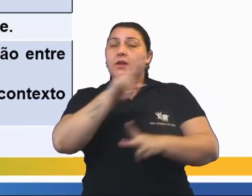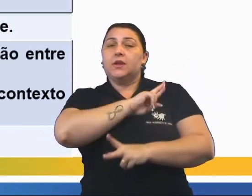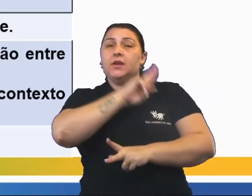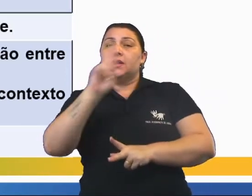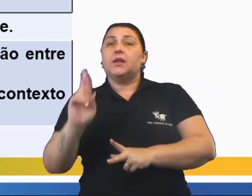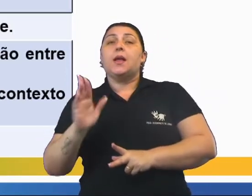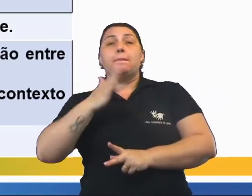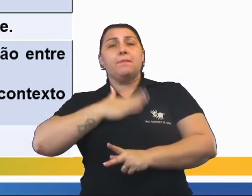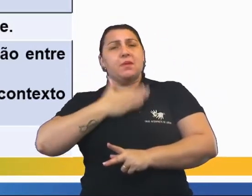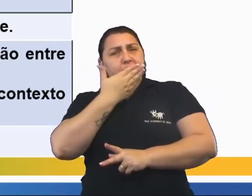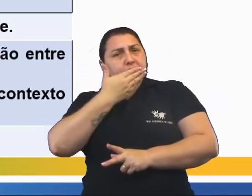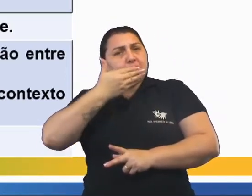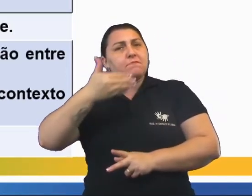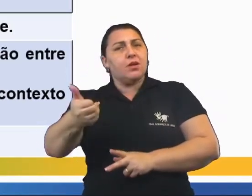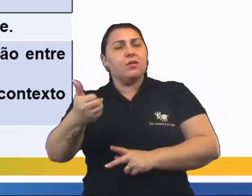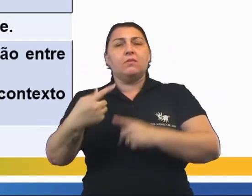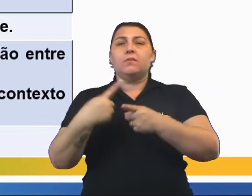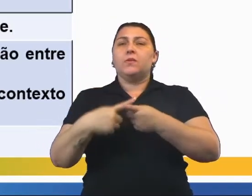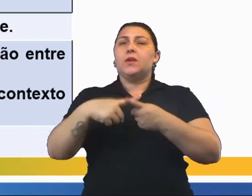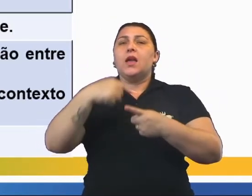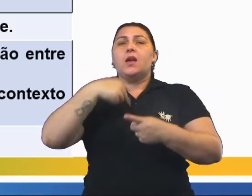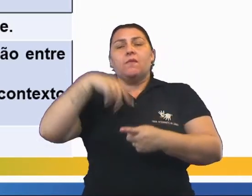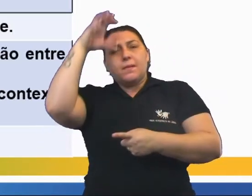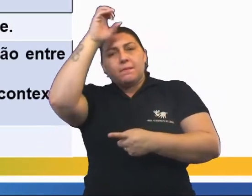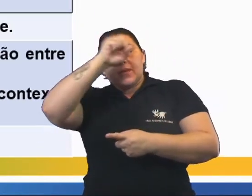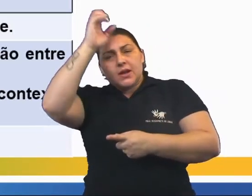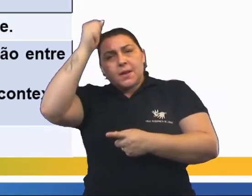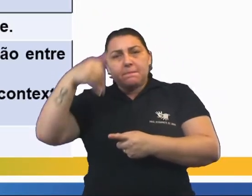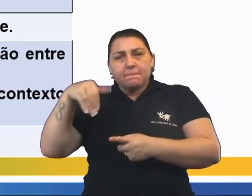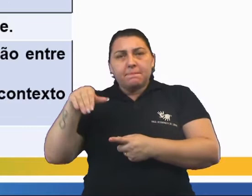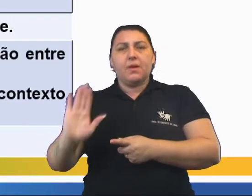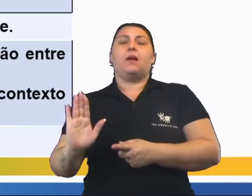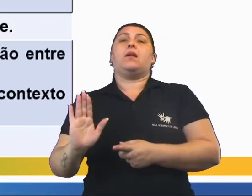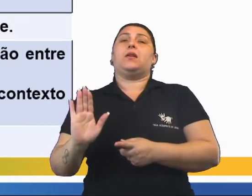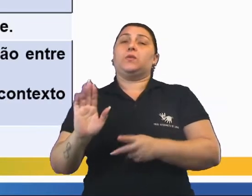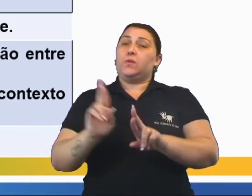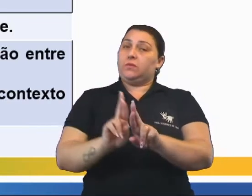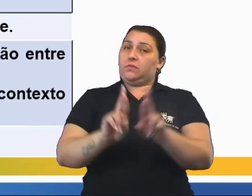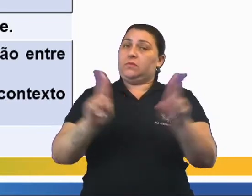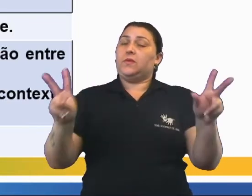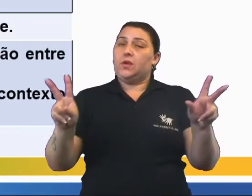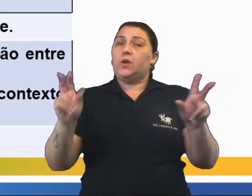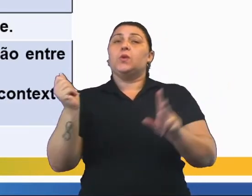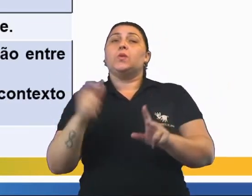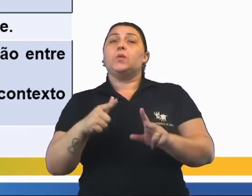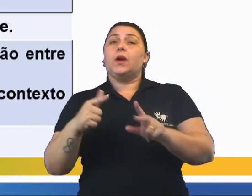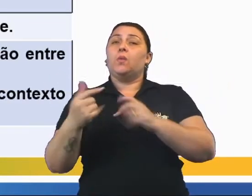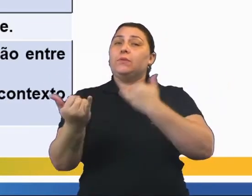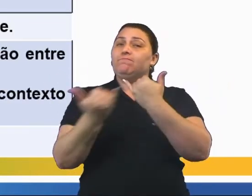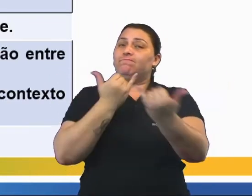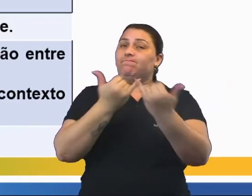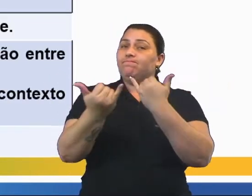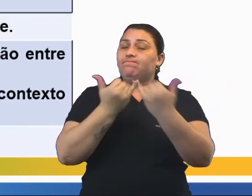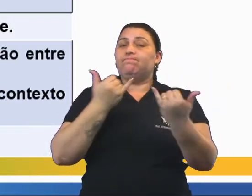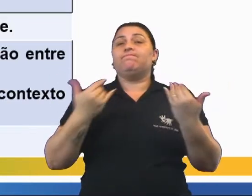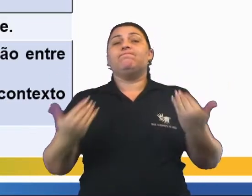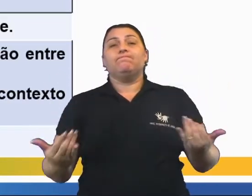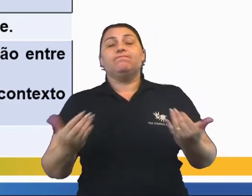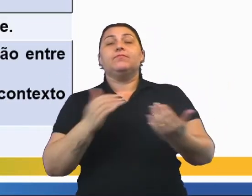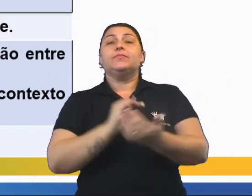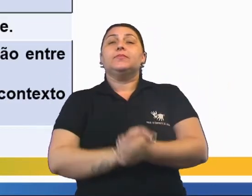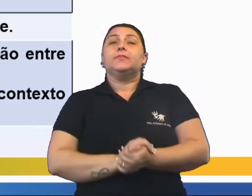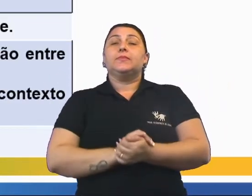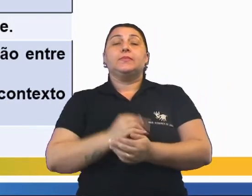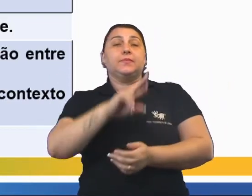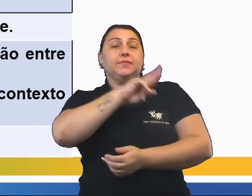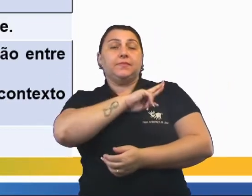religião em relação à minha, melhor, porque eu vou aprender muito mais com as diferenças do que com as semelhanças. As semelhanças